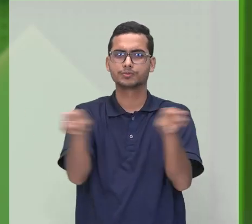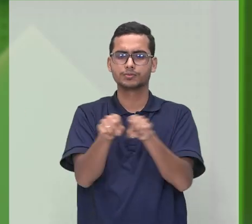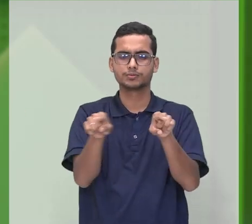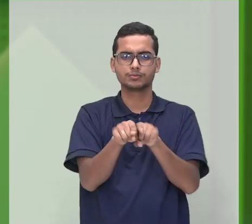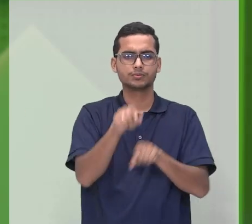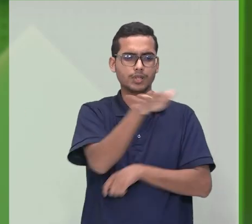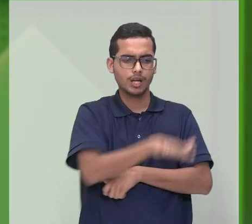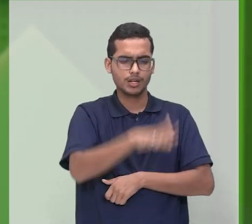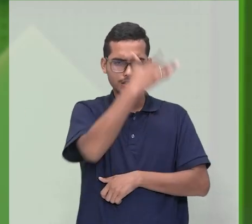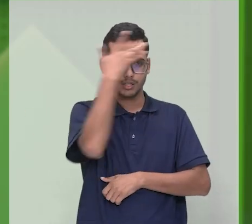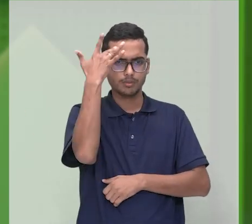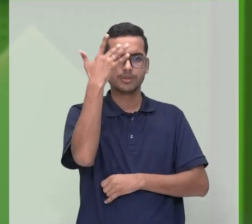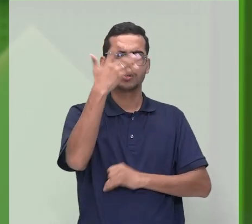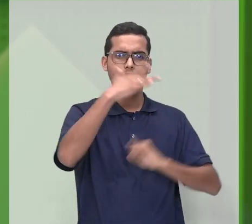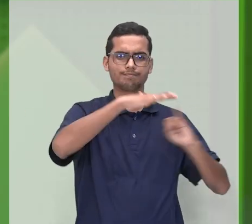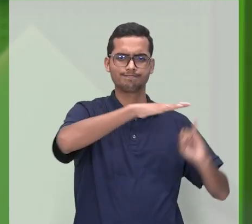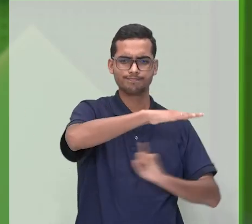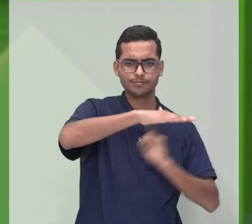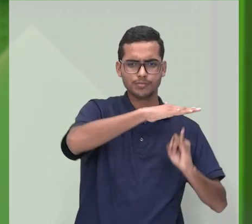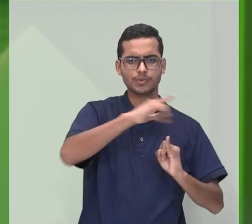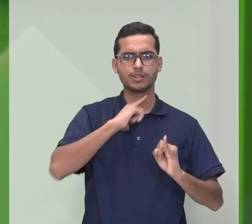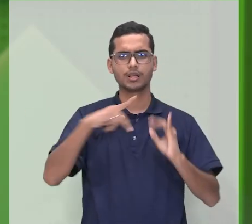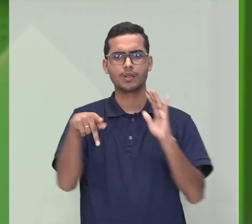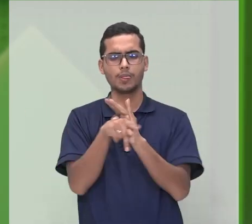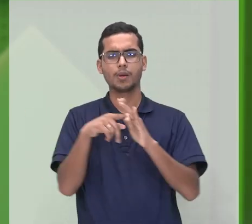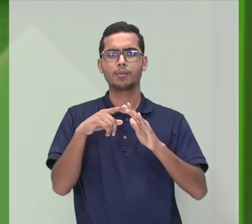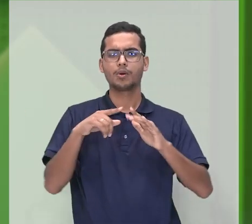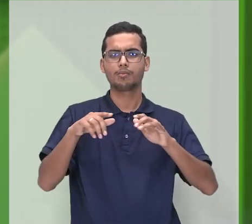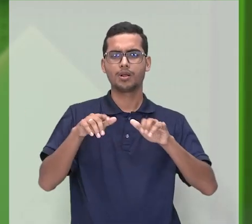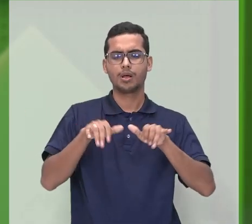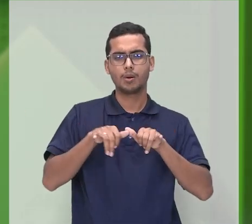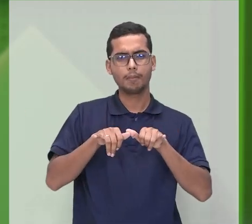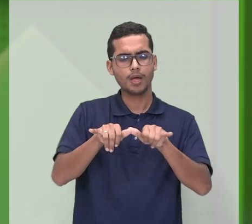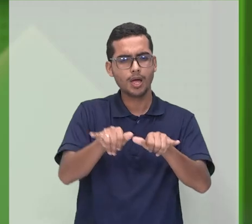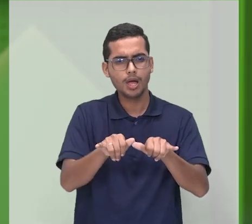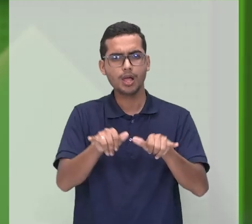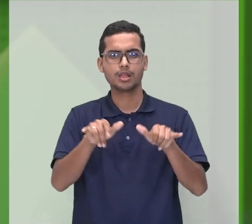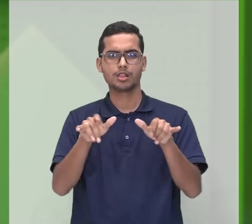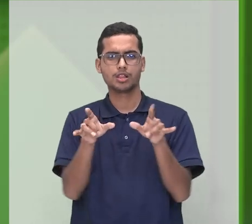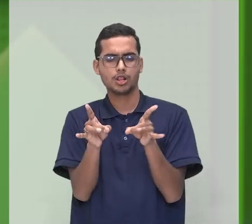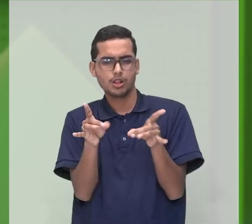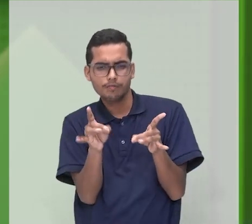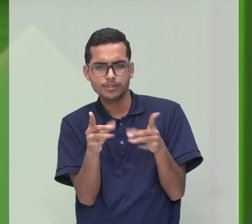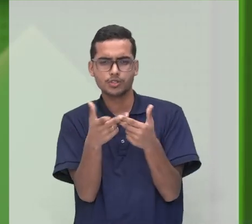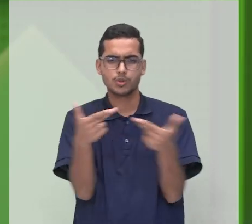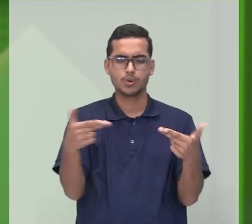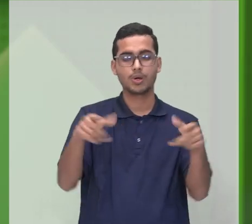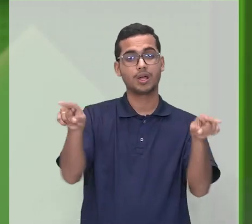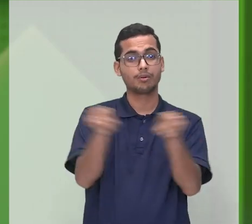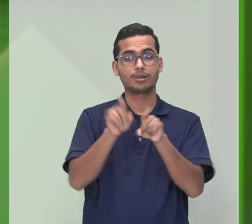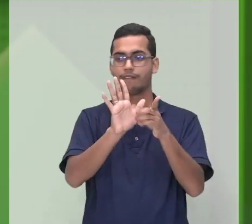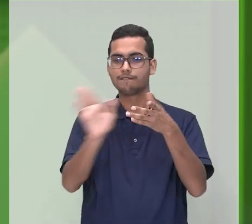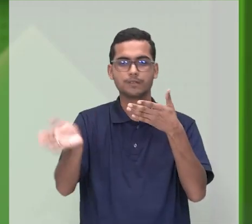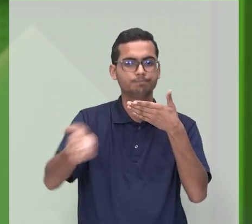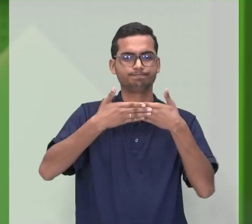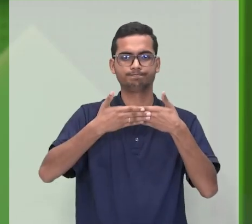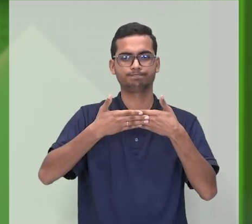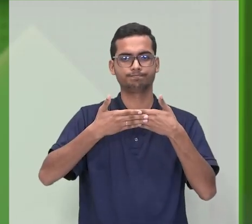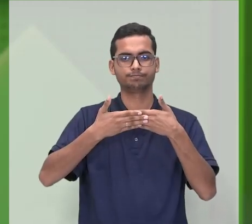informal. Para você que tem seu mercadinho, não podia abrir, estava tudo fechado, né? Então, teve um impacto